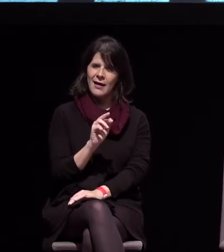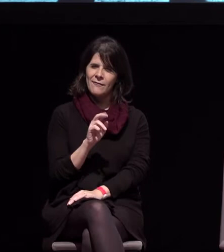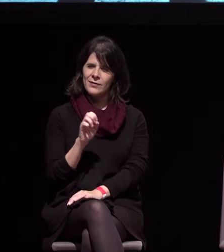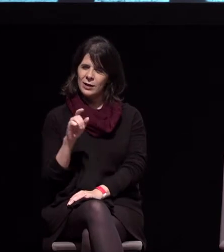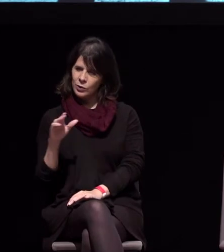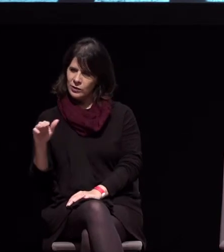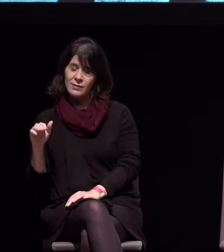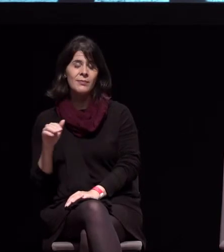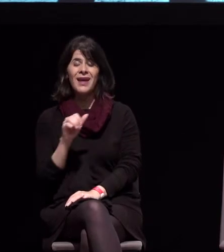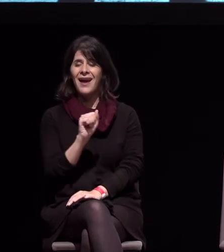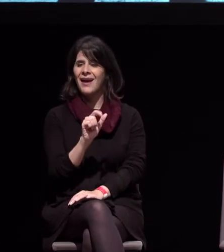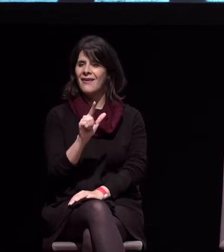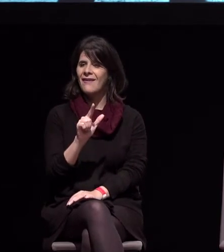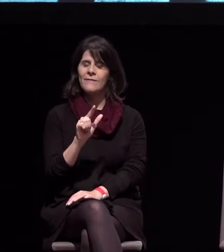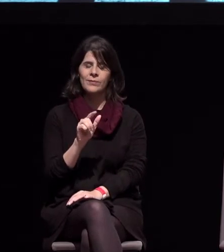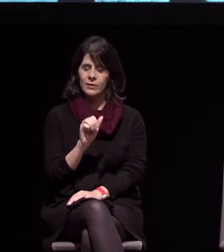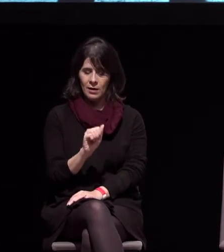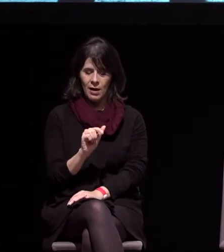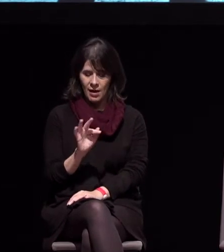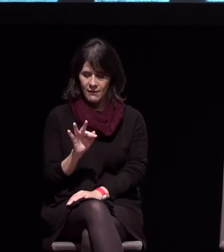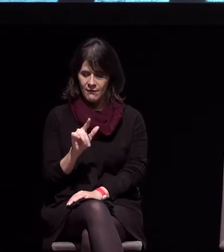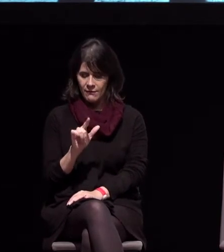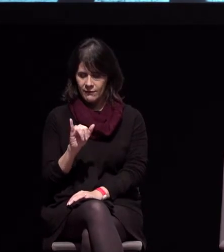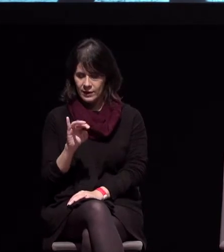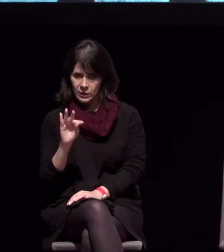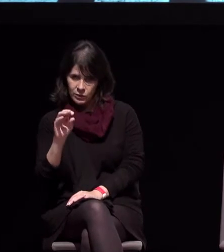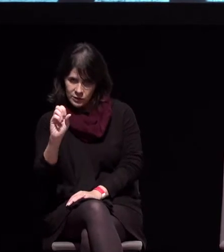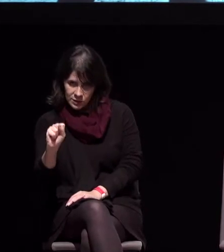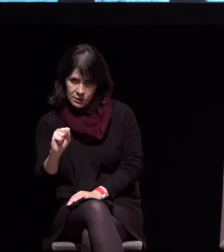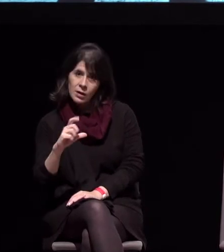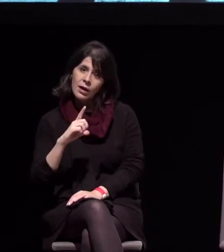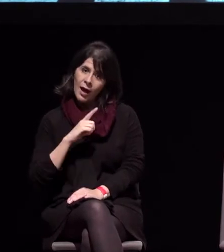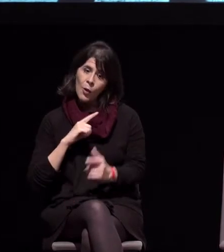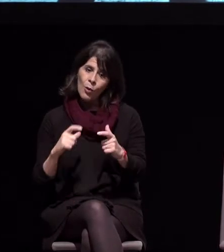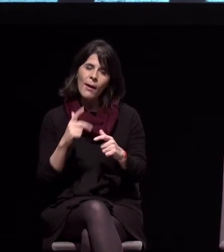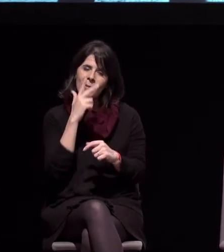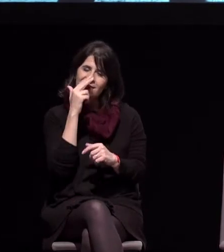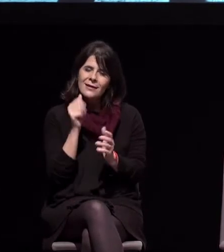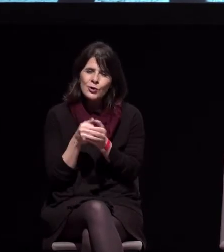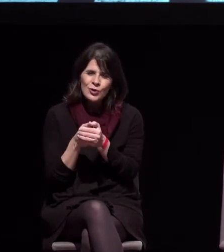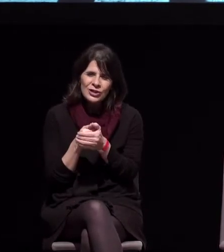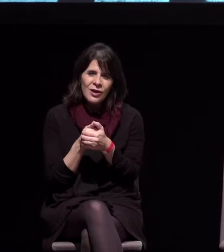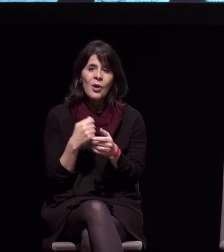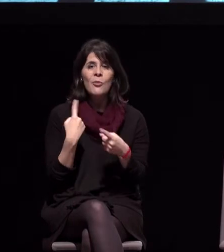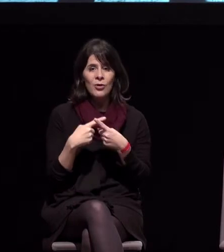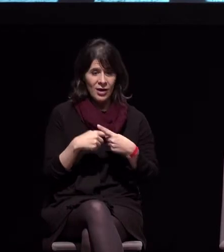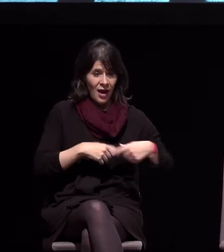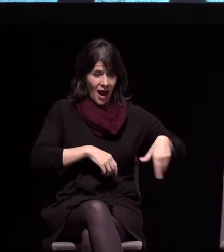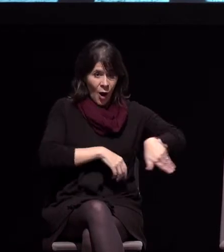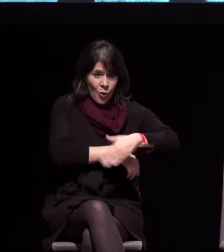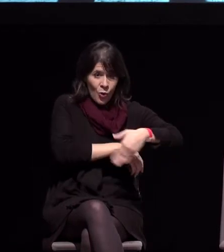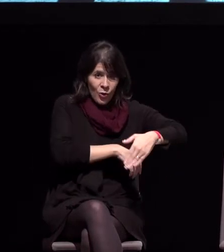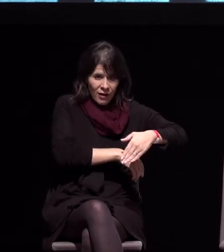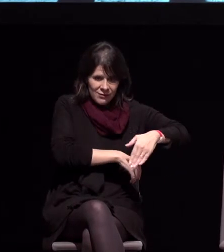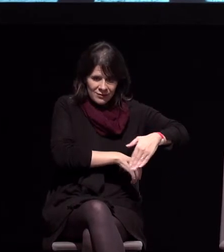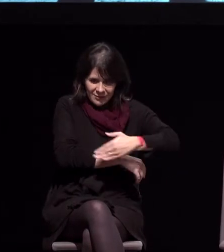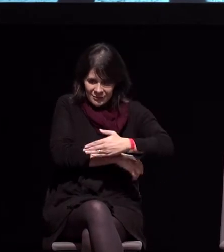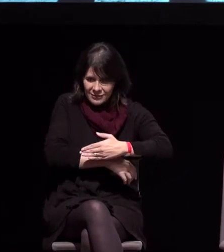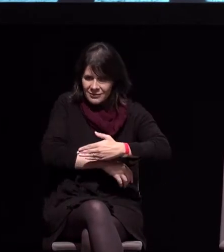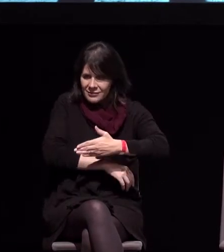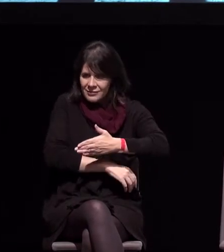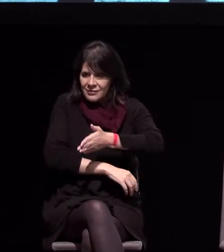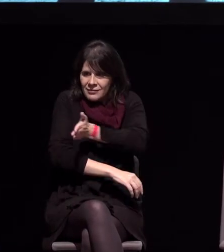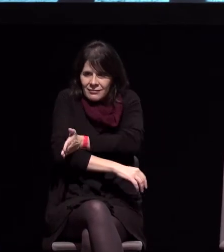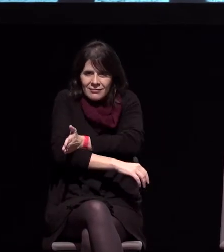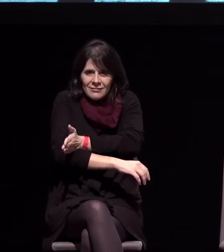escondidinhos. Ela está numa vielinha, né, sem saída, na verdade a saída é para a própria igreja. Está